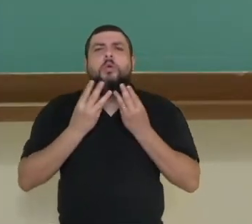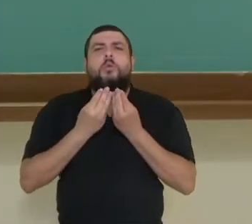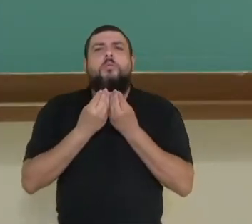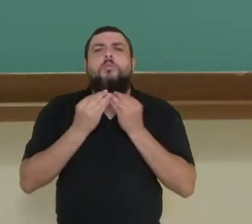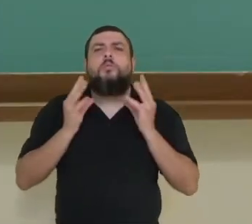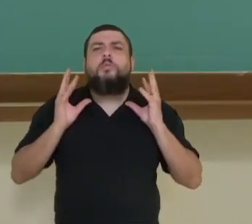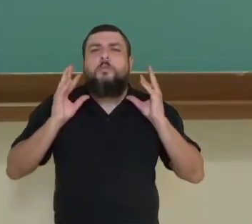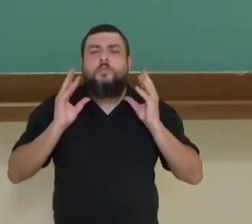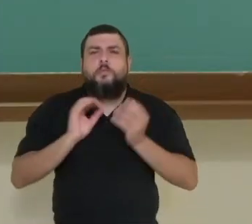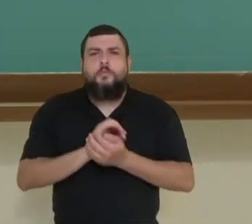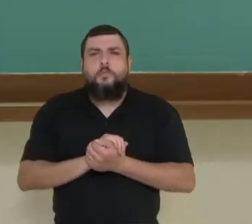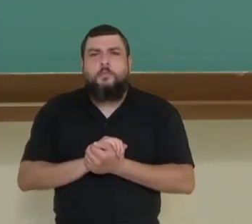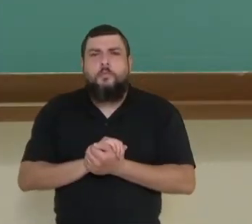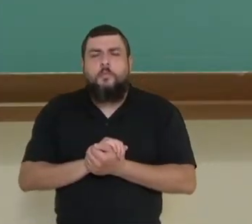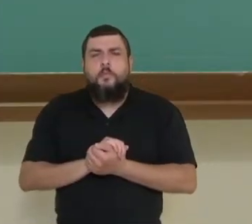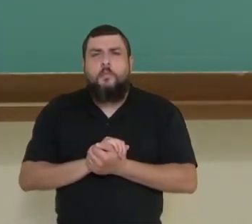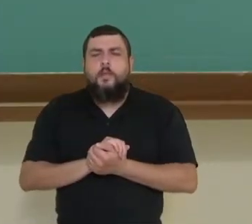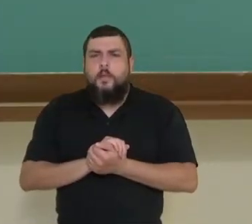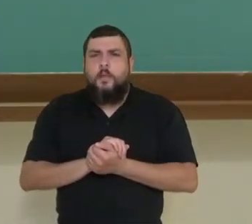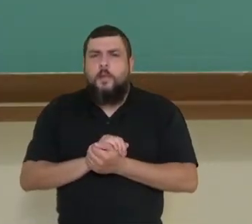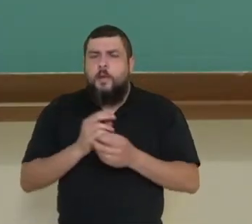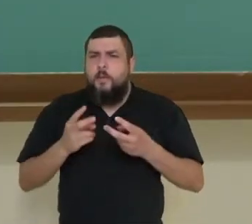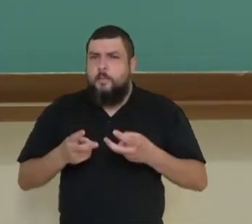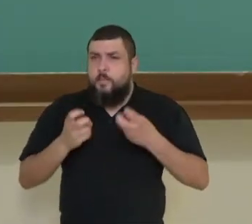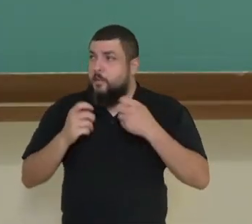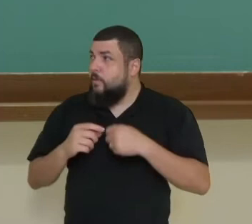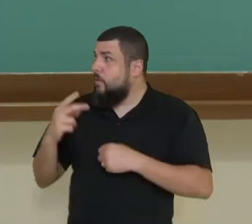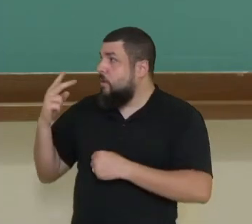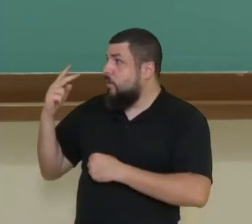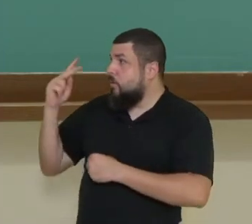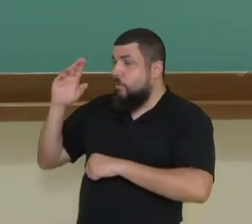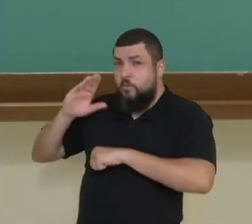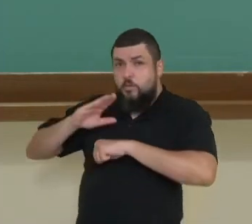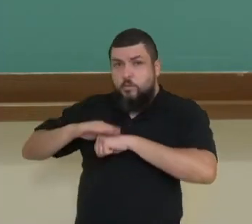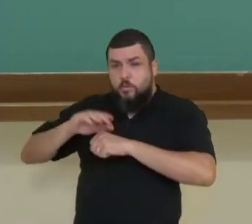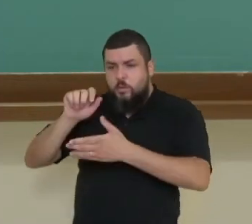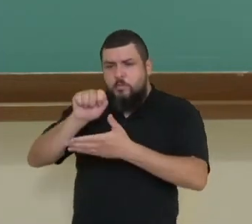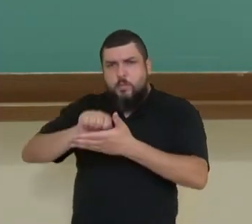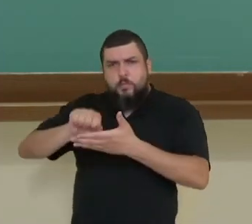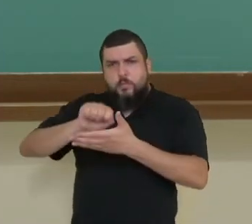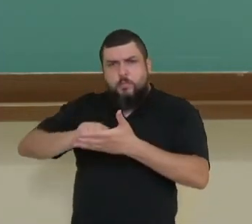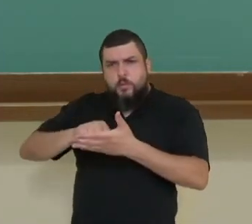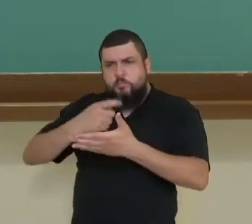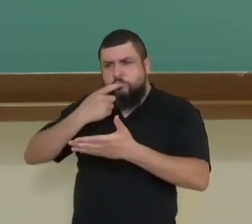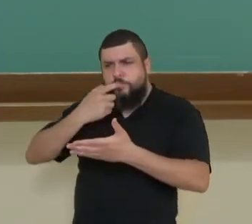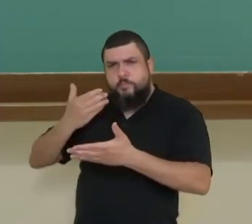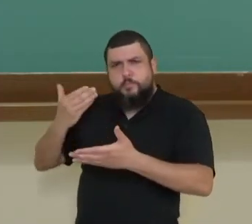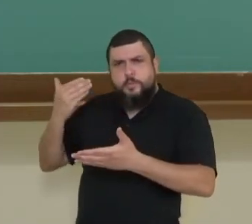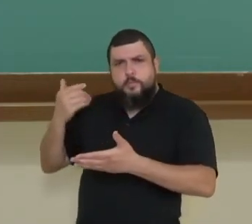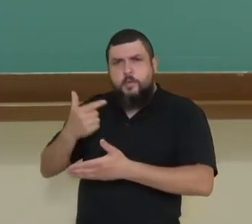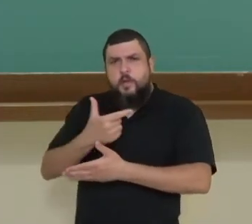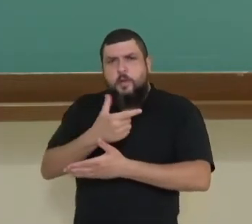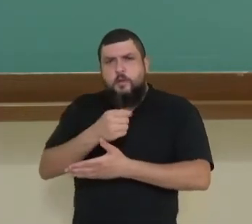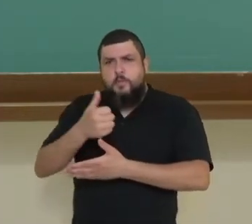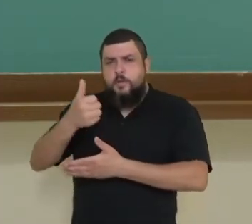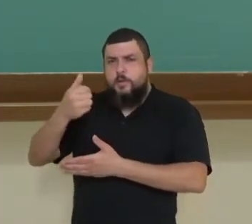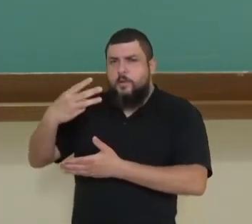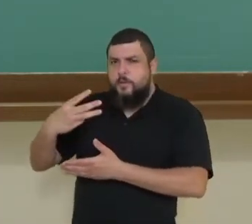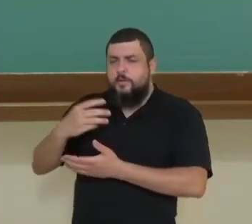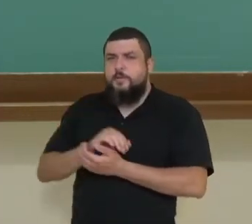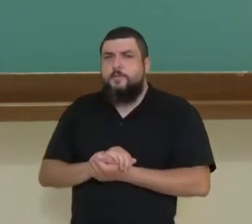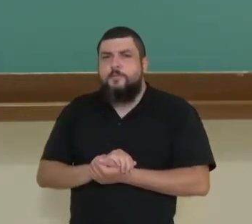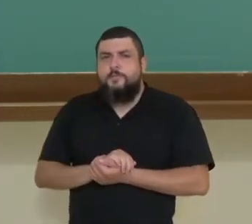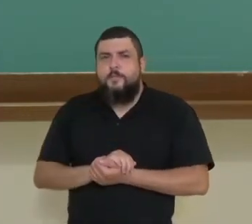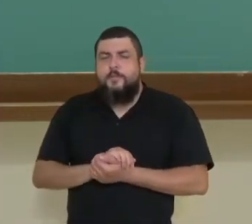contemporânea, veja, isso está muito próximo da gente, 2013. Chegamos com isso à